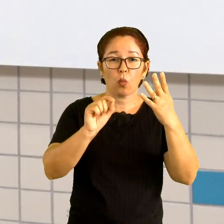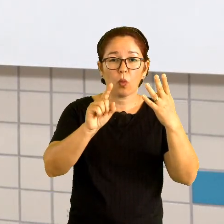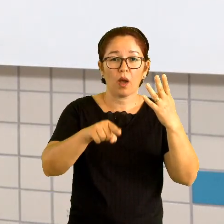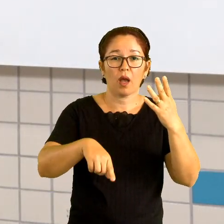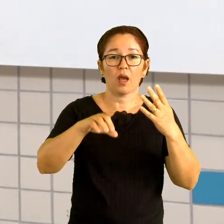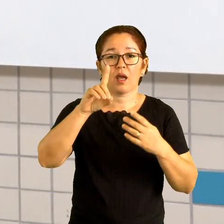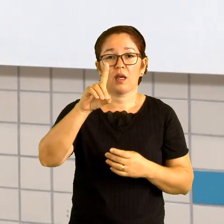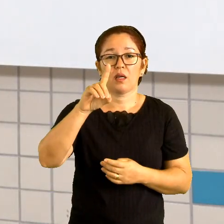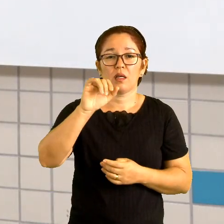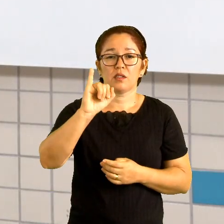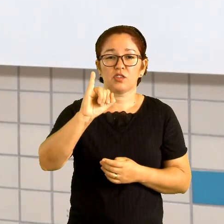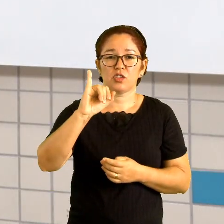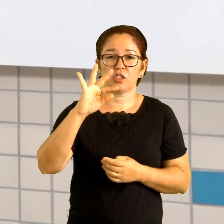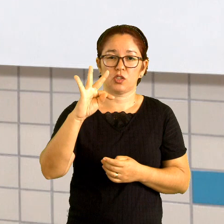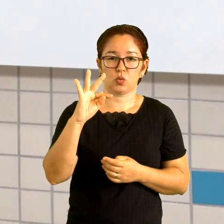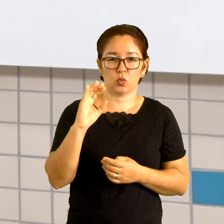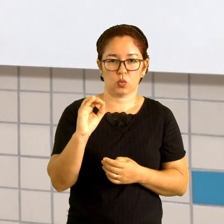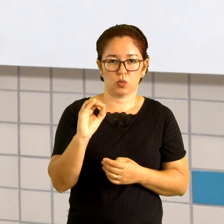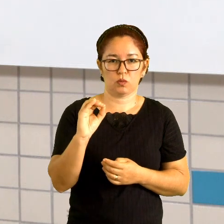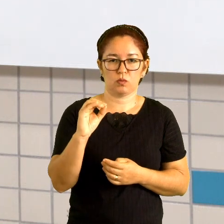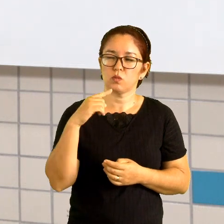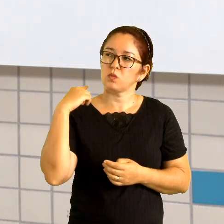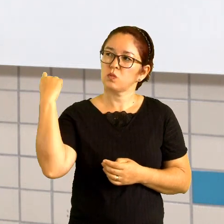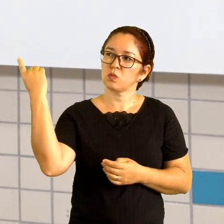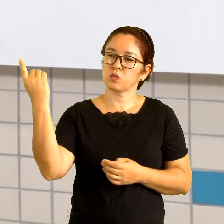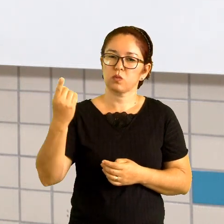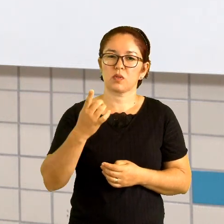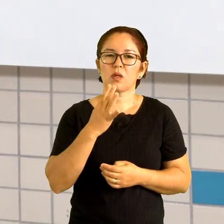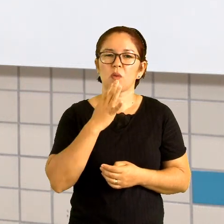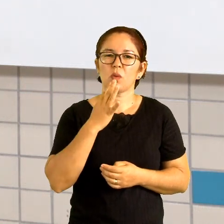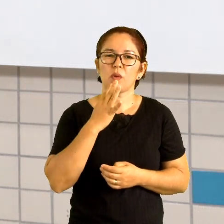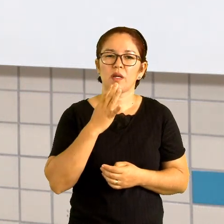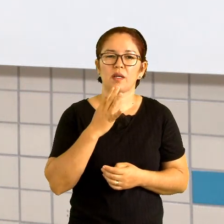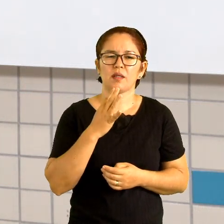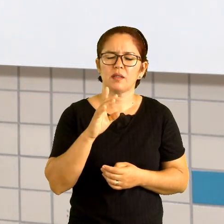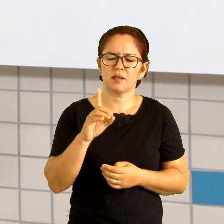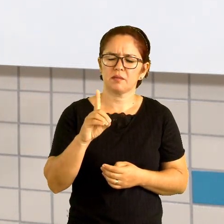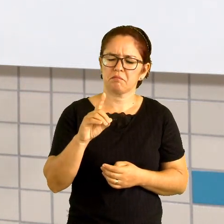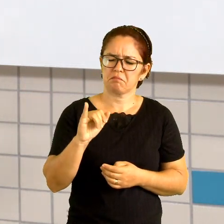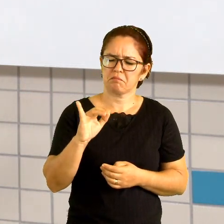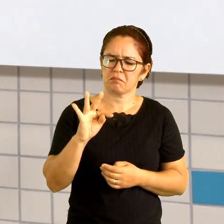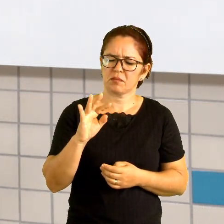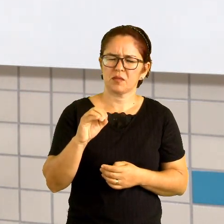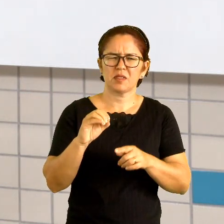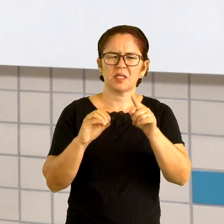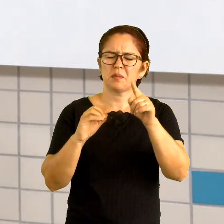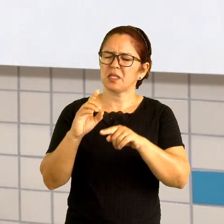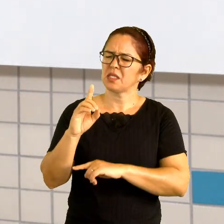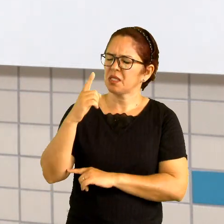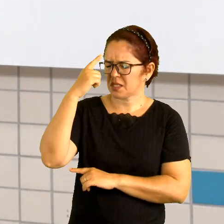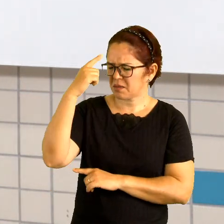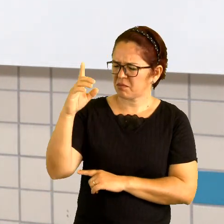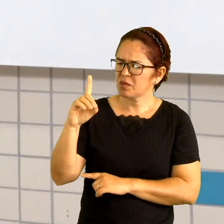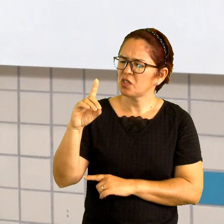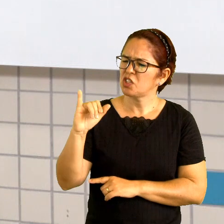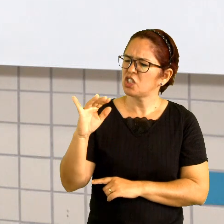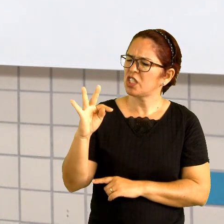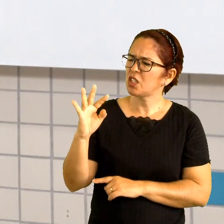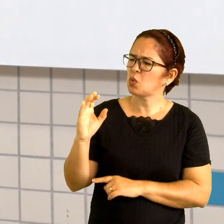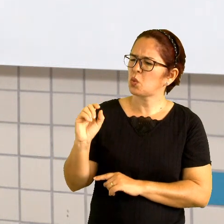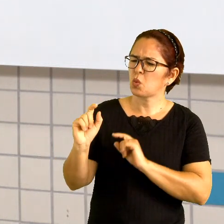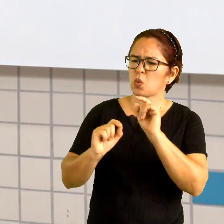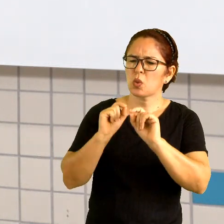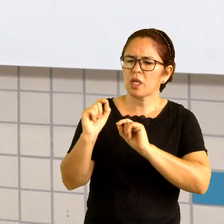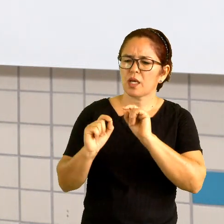eu não sei o que é um dito popular. Tá, de repente a gente pode até ter uma aula depois para a gente explicar sobre